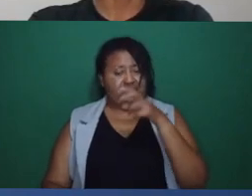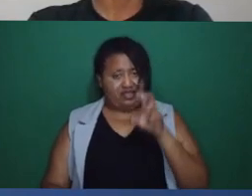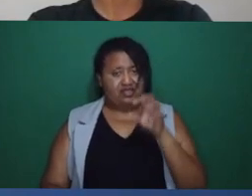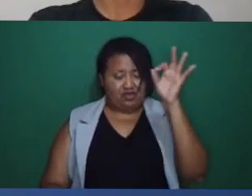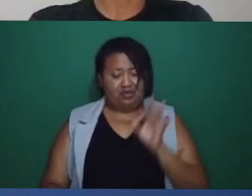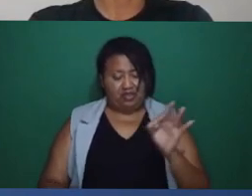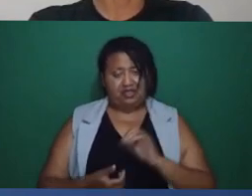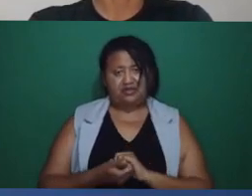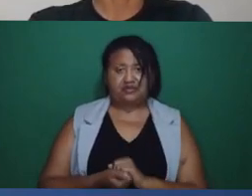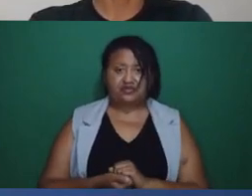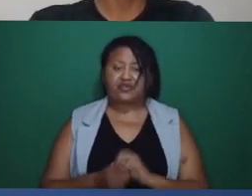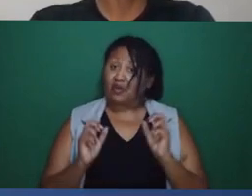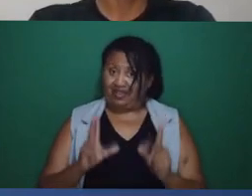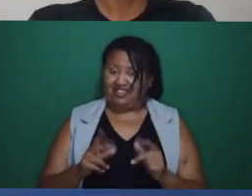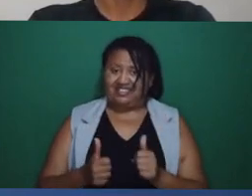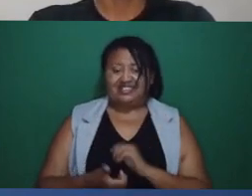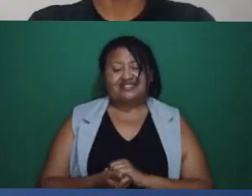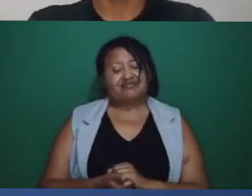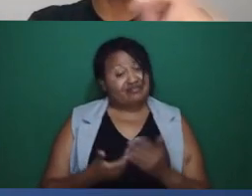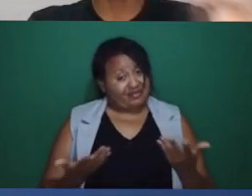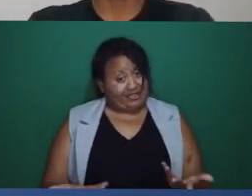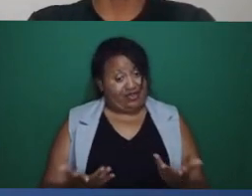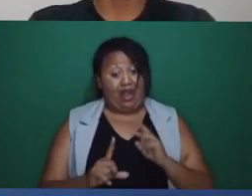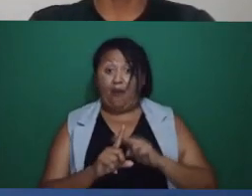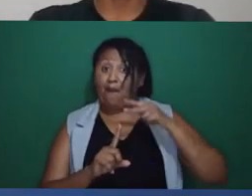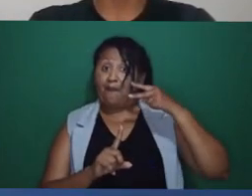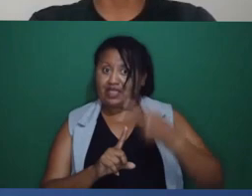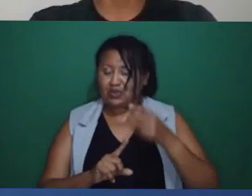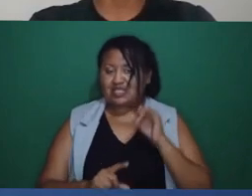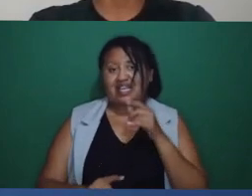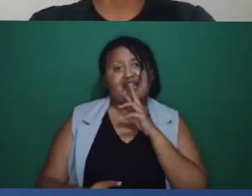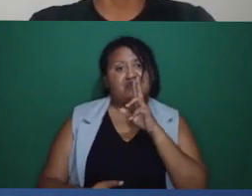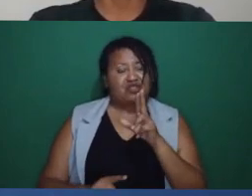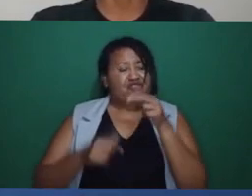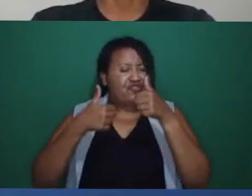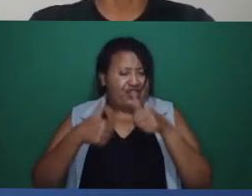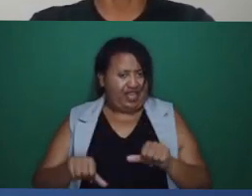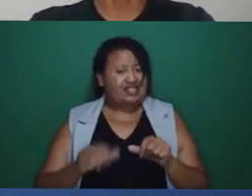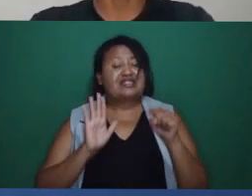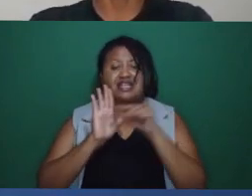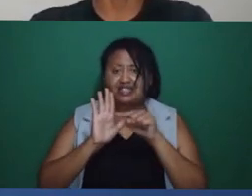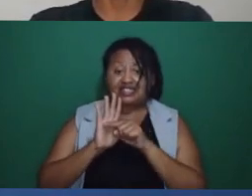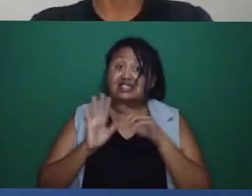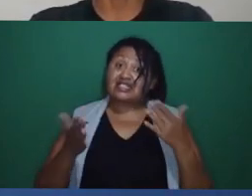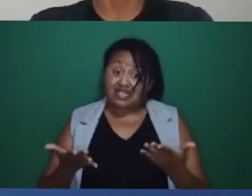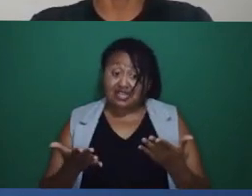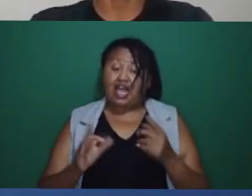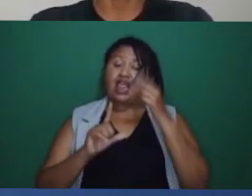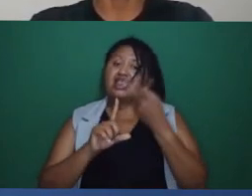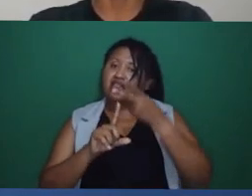6,25% ok então aumento se a resposta tivesse ficado né negativa seria